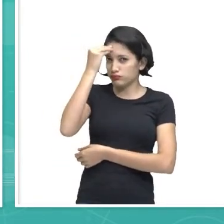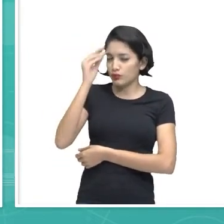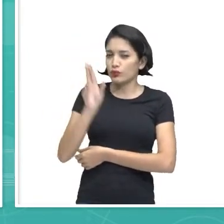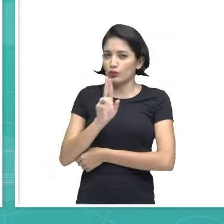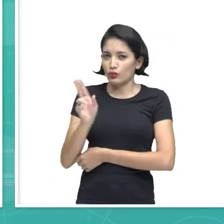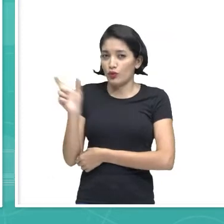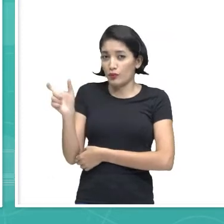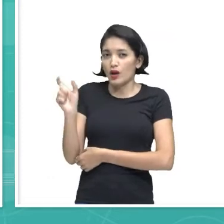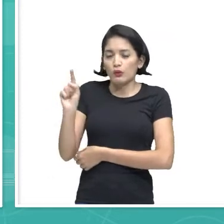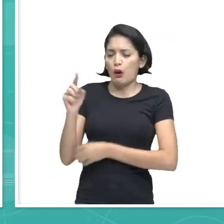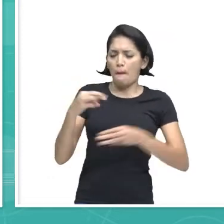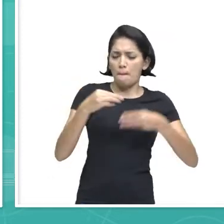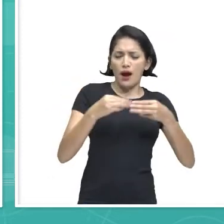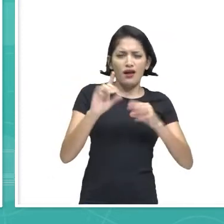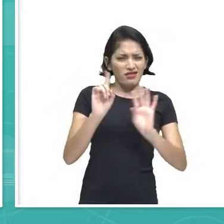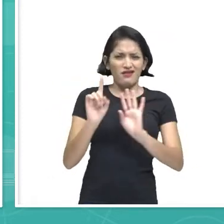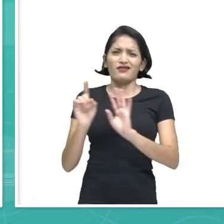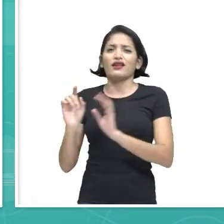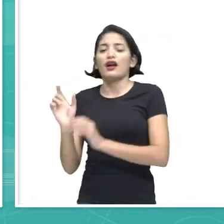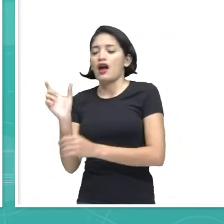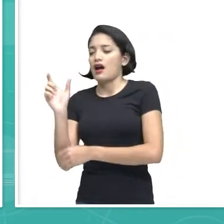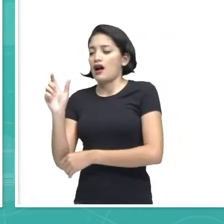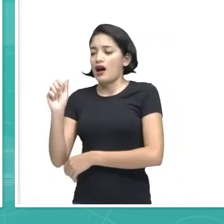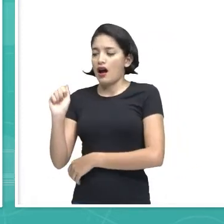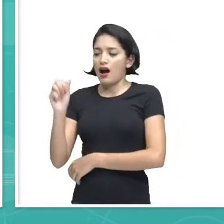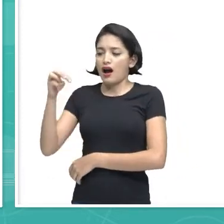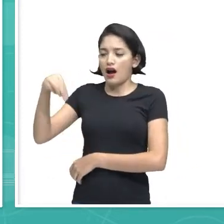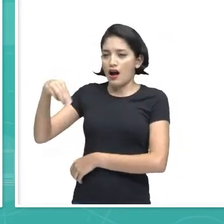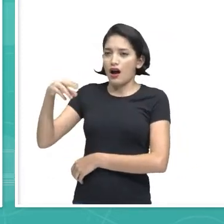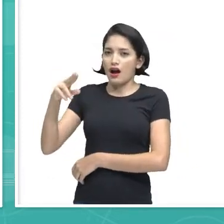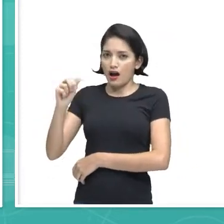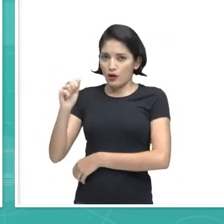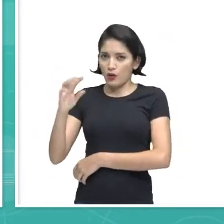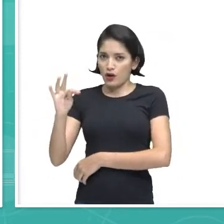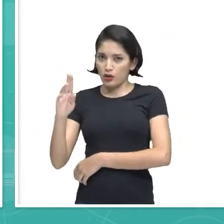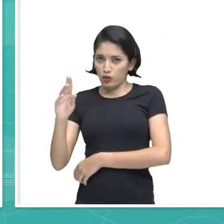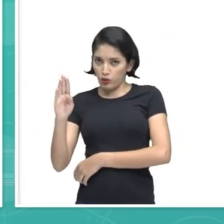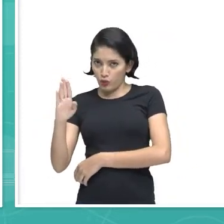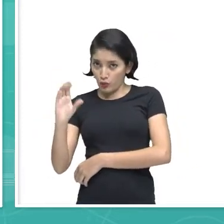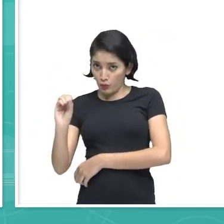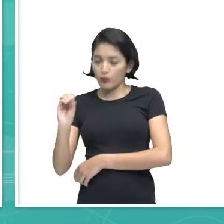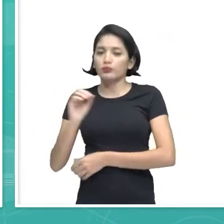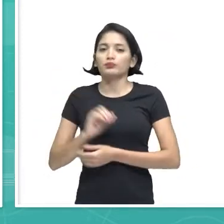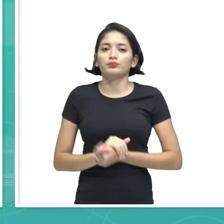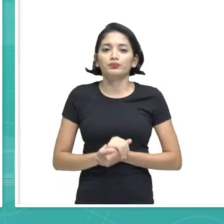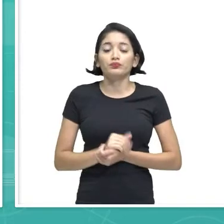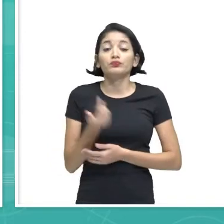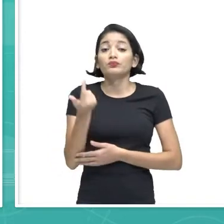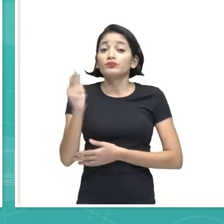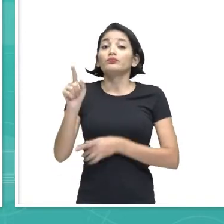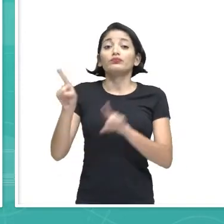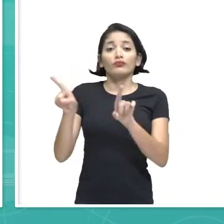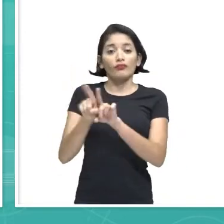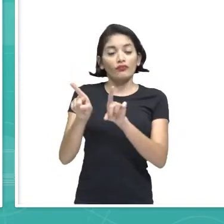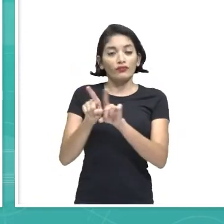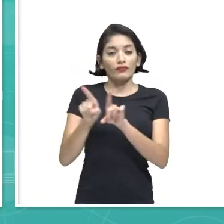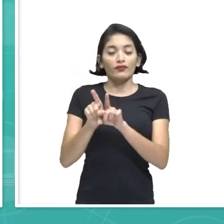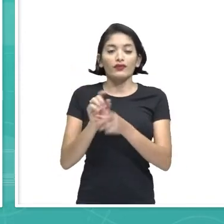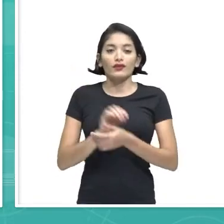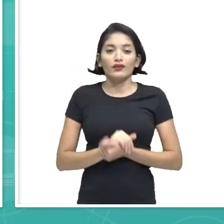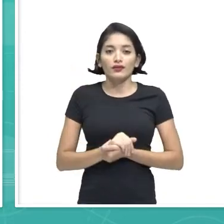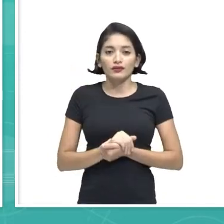é mais macarrão, a gente vai falar que é um aquatubo, certo? Prosseguindo, nós também temos aqui, ó,